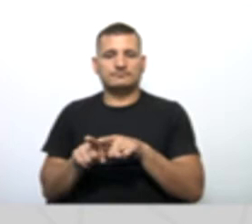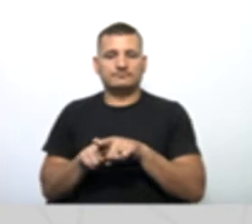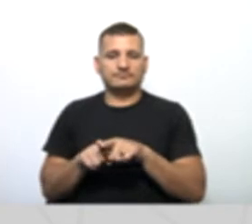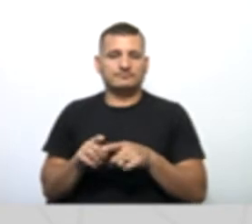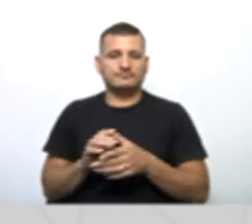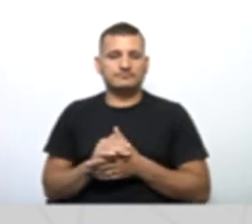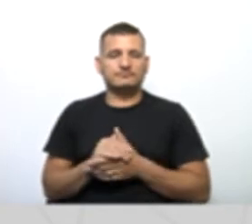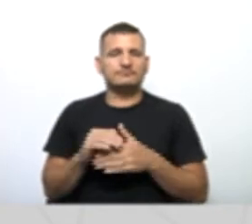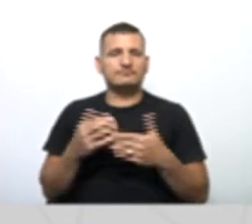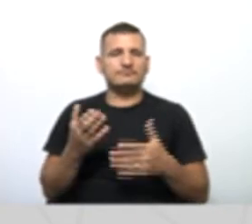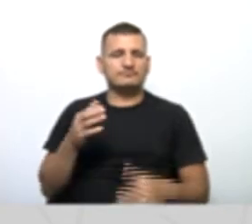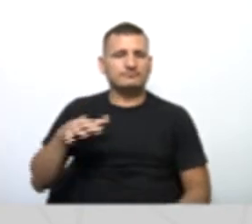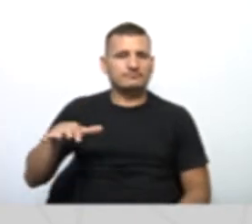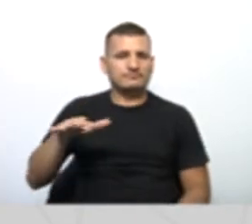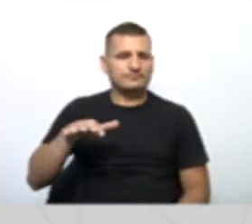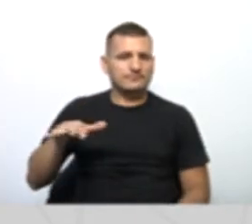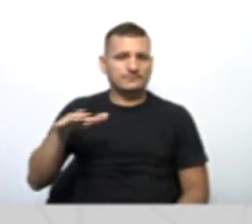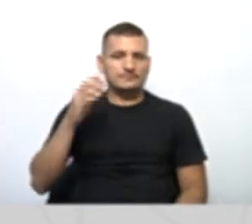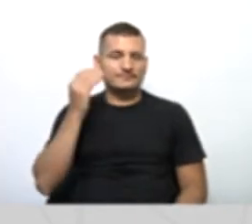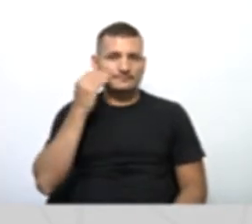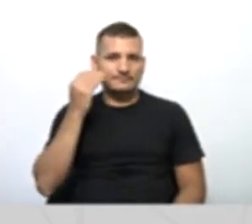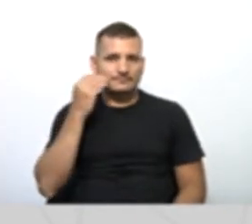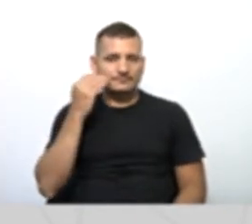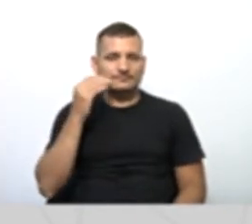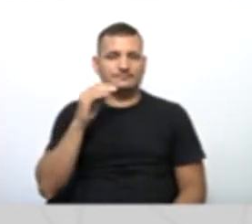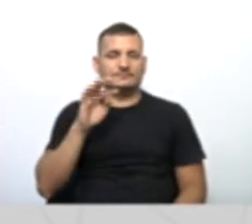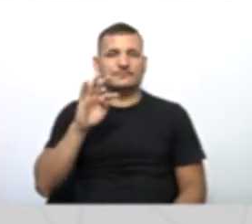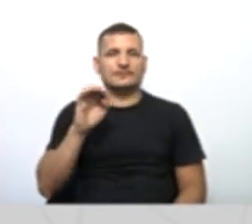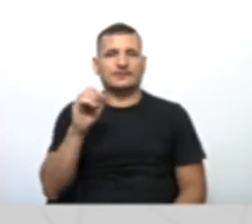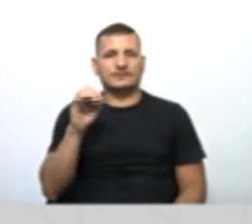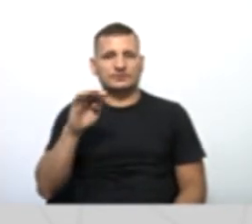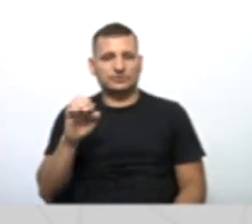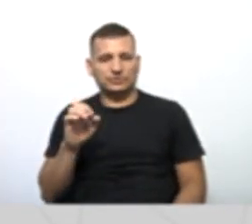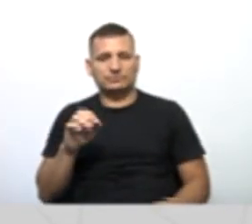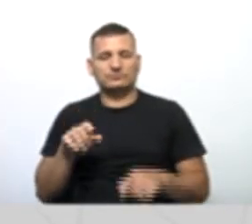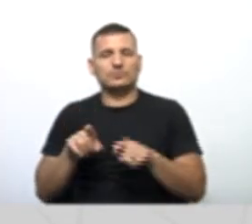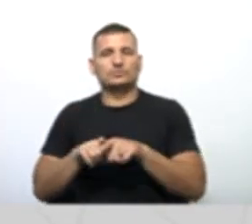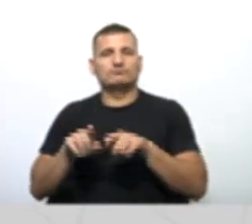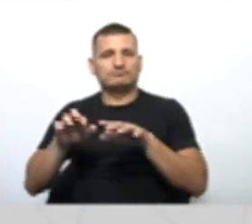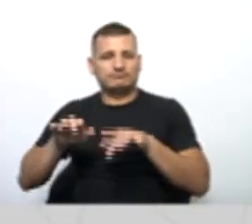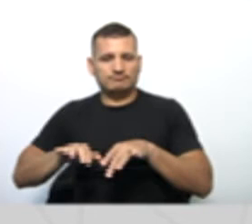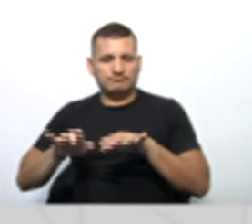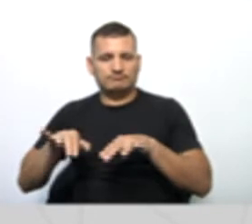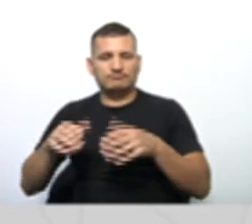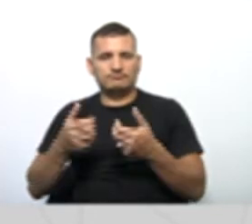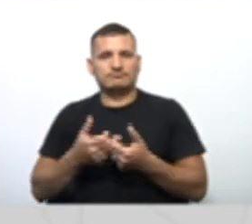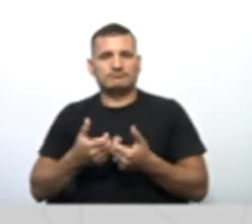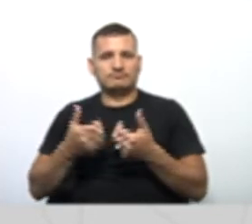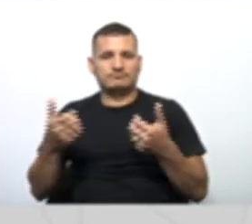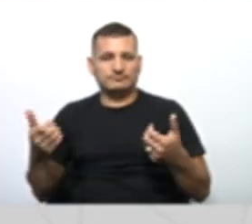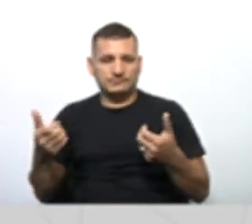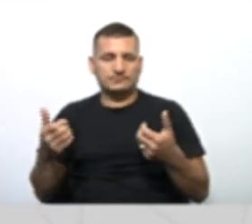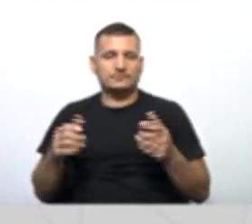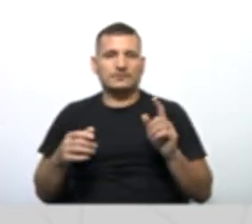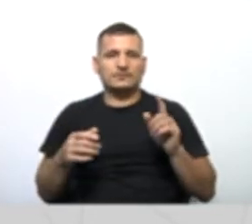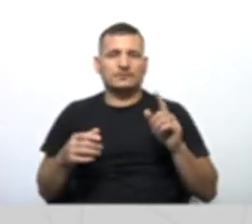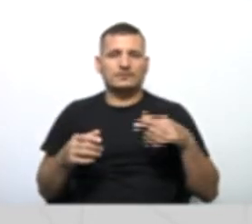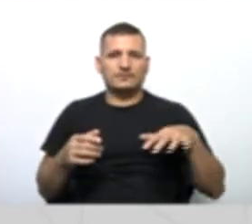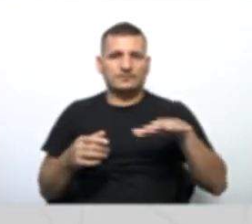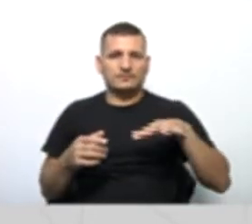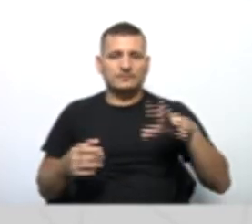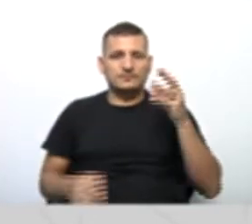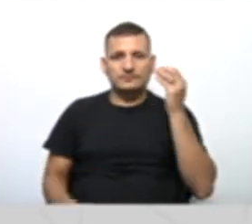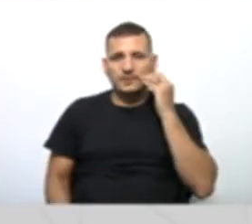nesse ambiente, o ambiente de teste e de produção separados, o de teste é onde a gente vai